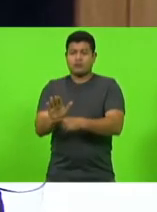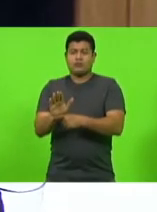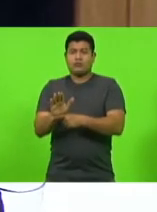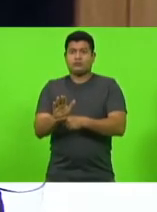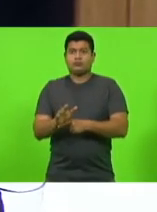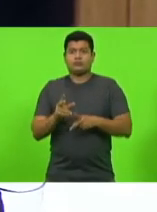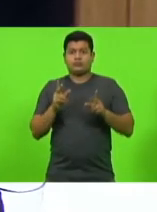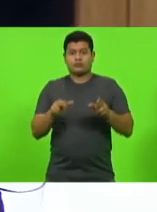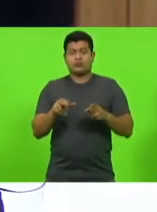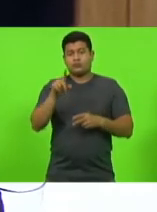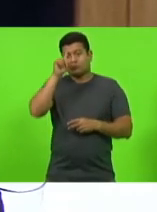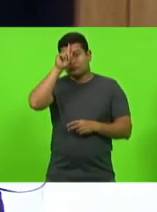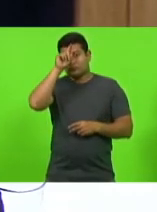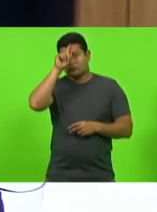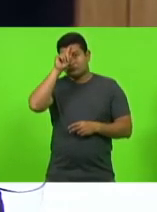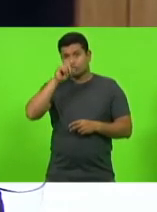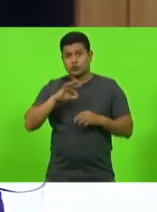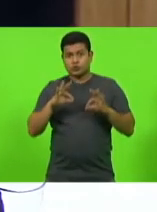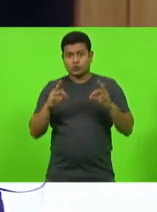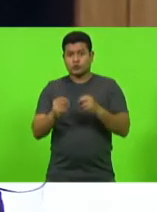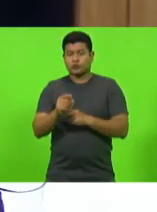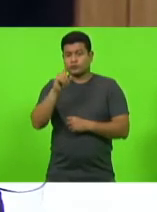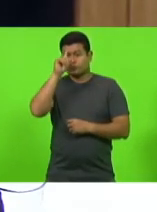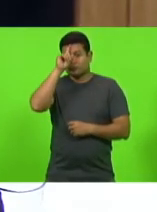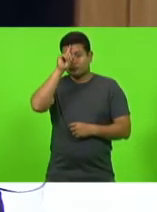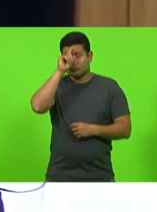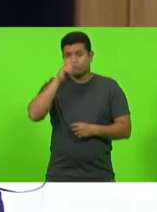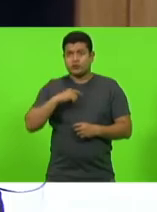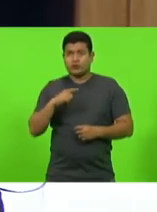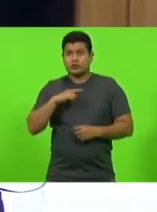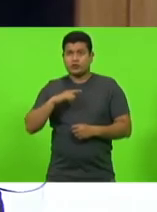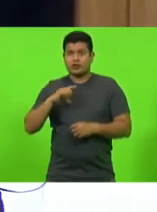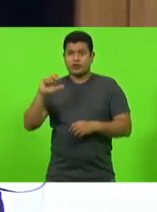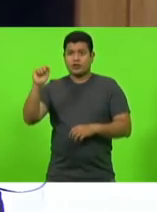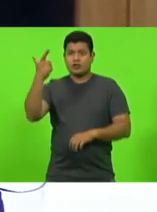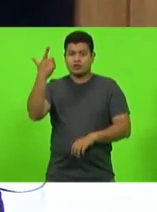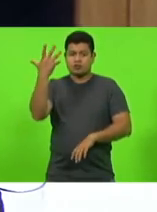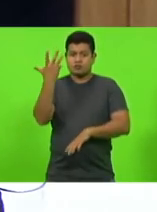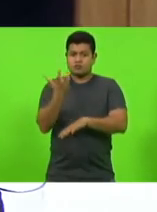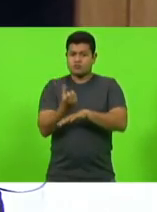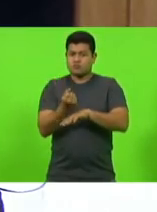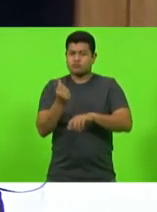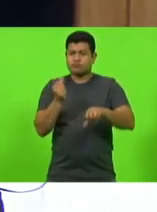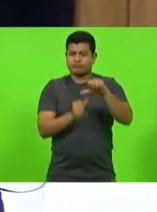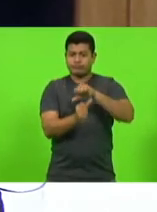com hospitais. Todos os hospitais terão energia solar. Esse